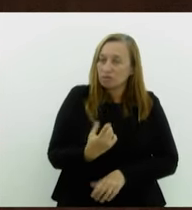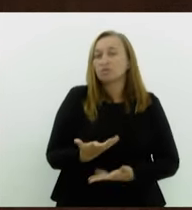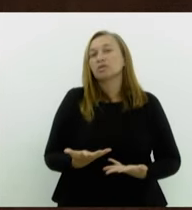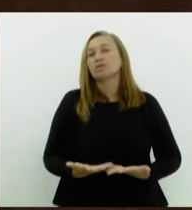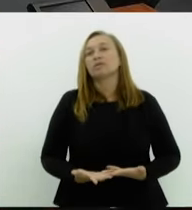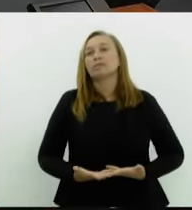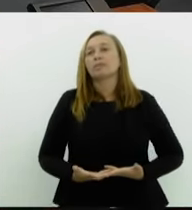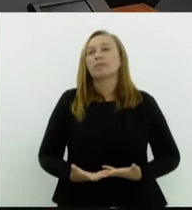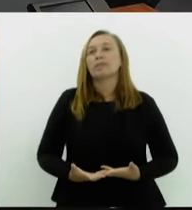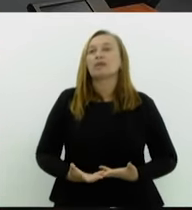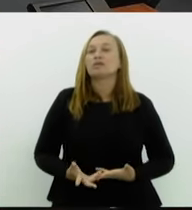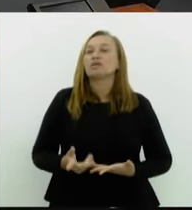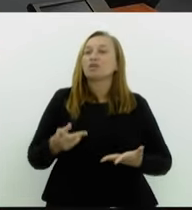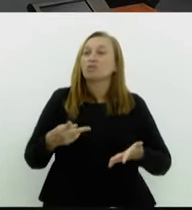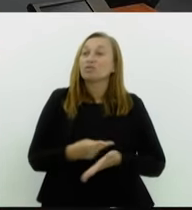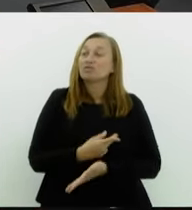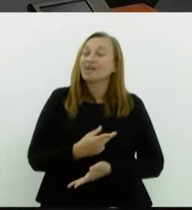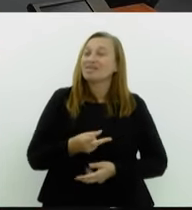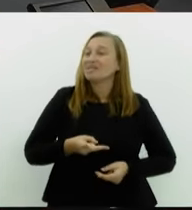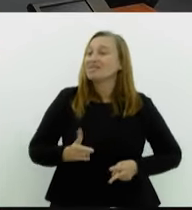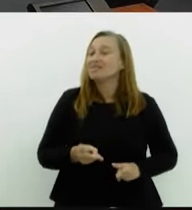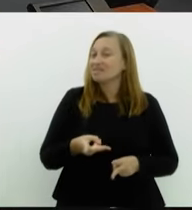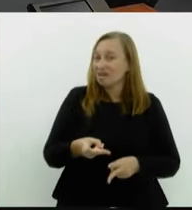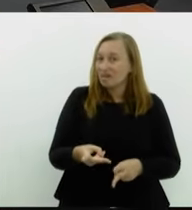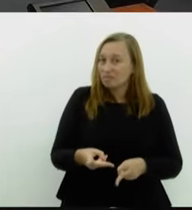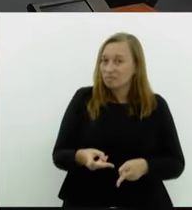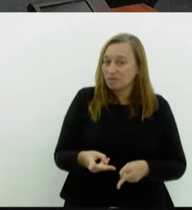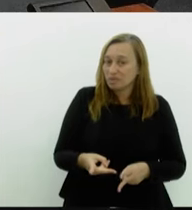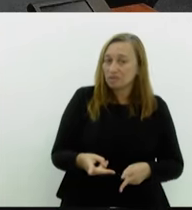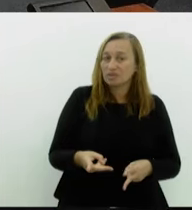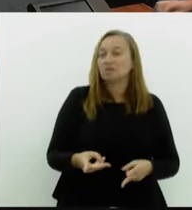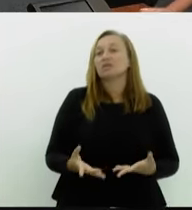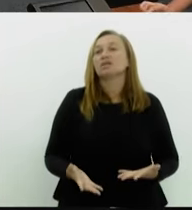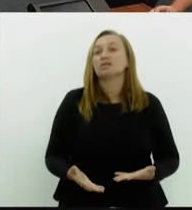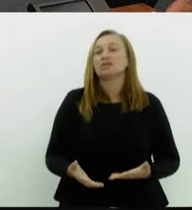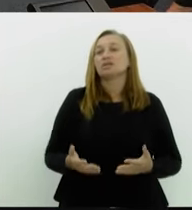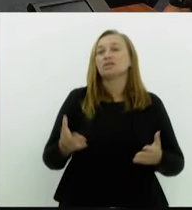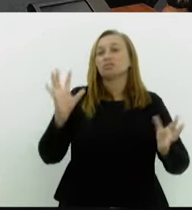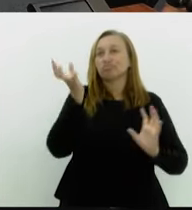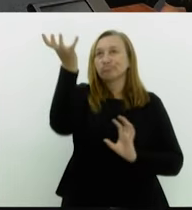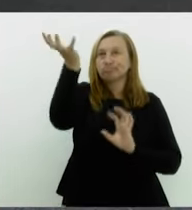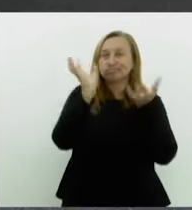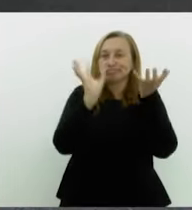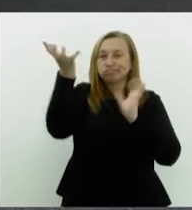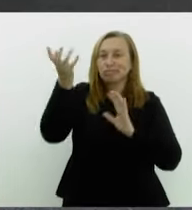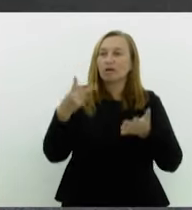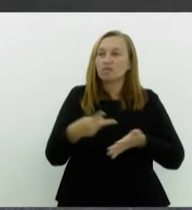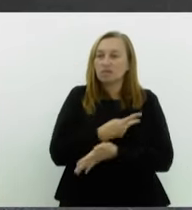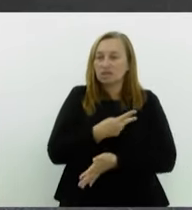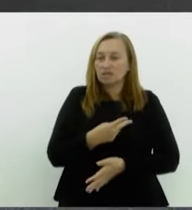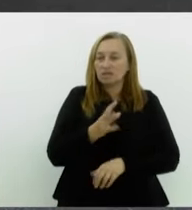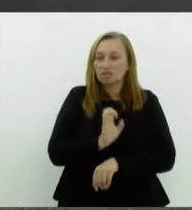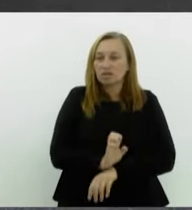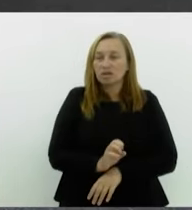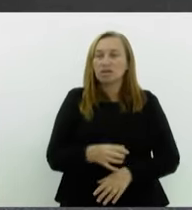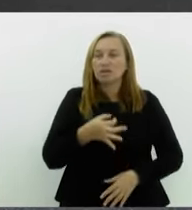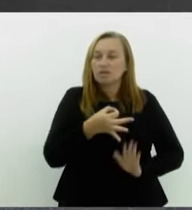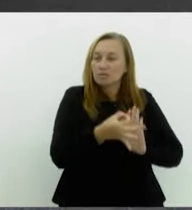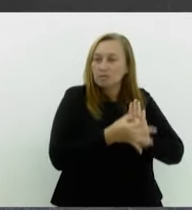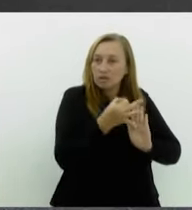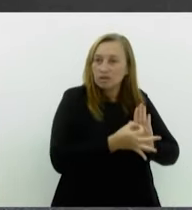forma recorrente com que esses desastres climáticos acontecem no nosso estado, o meu parecer